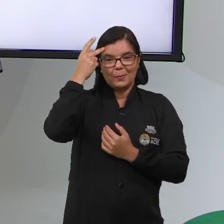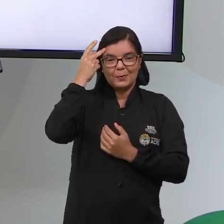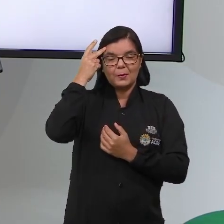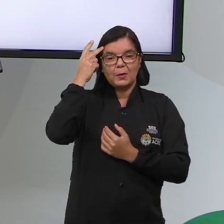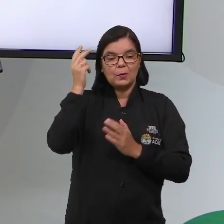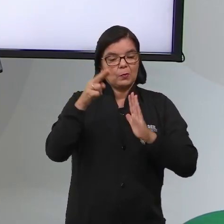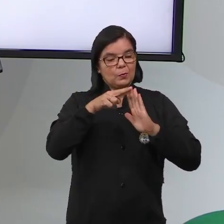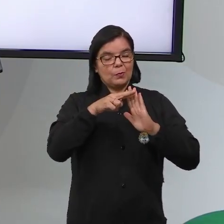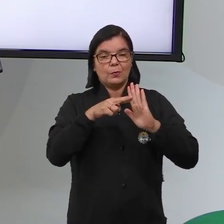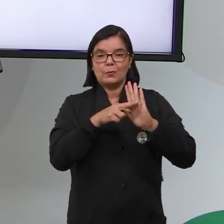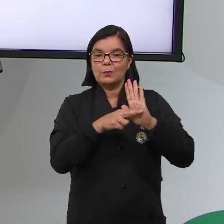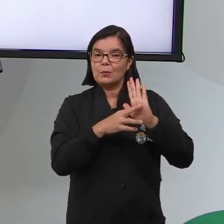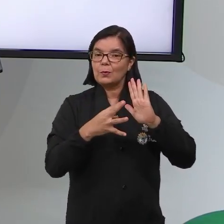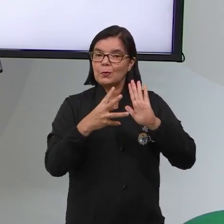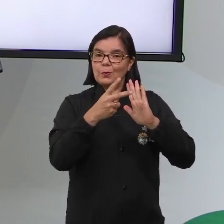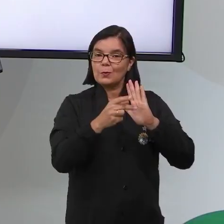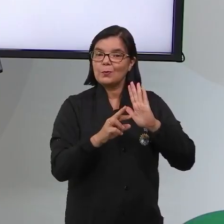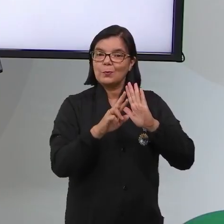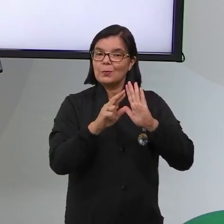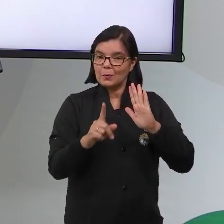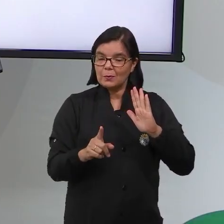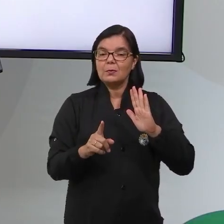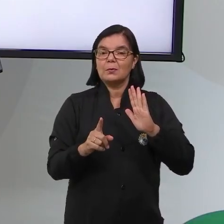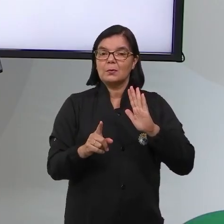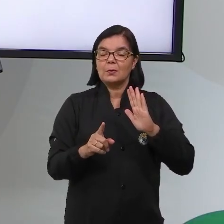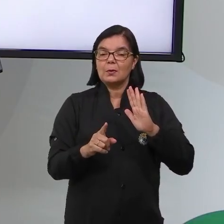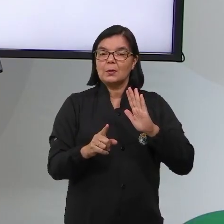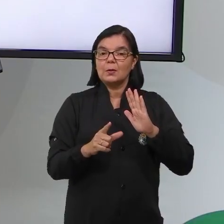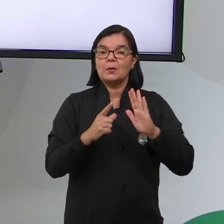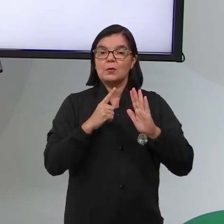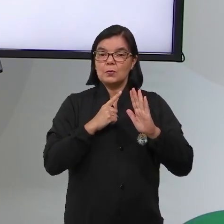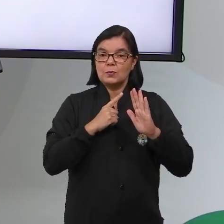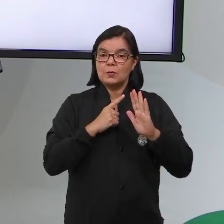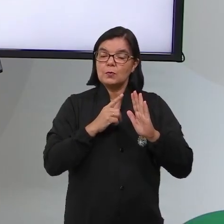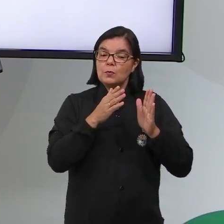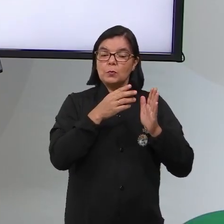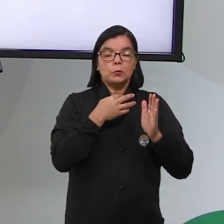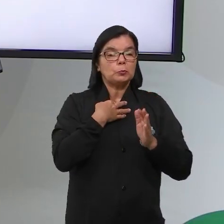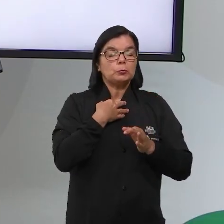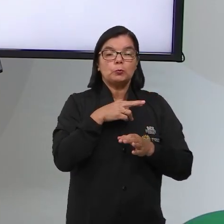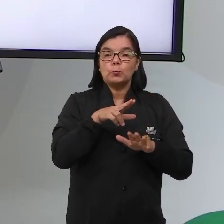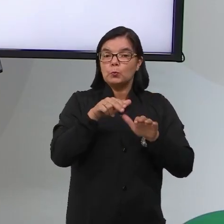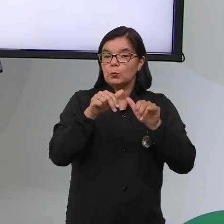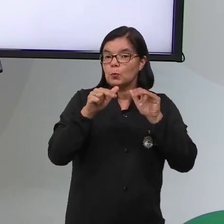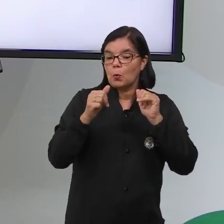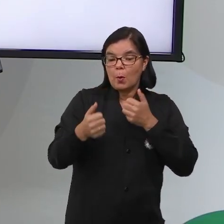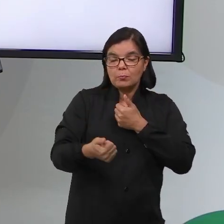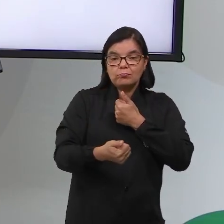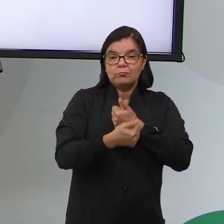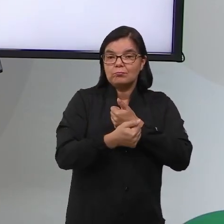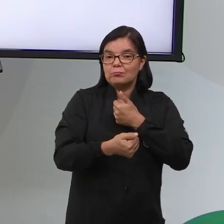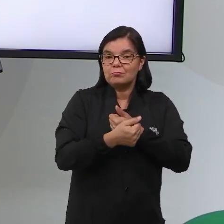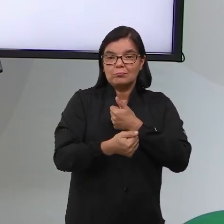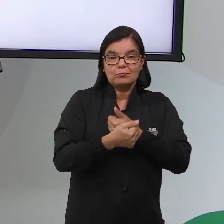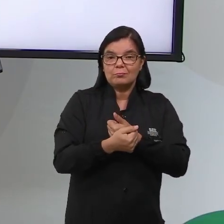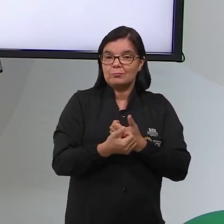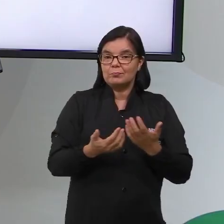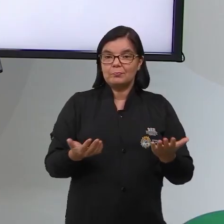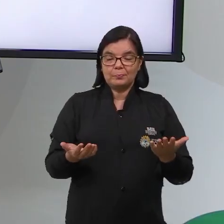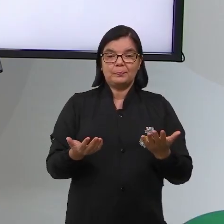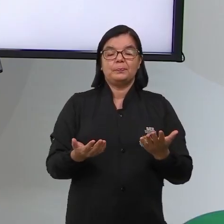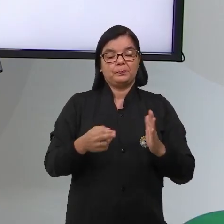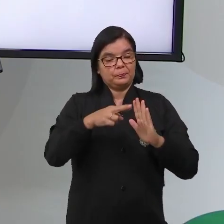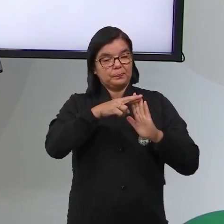um critério totalmente diferente e que, sob hipótese alguma, se aproxima, digamos assim,